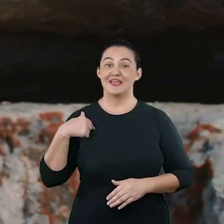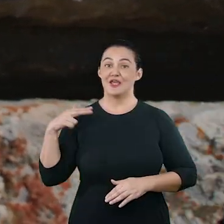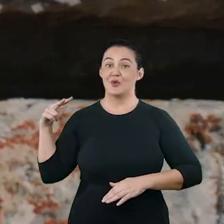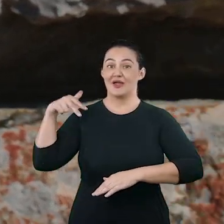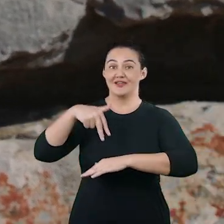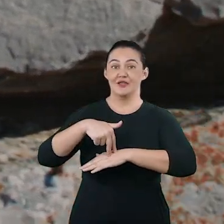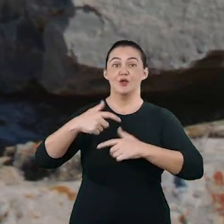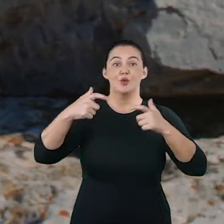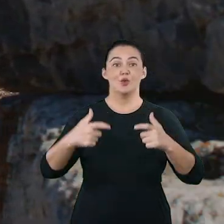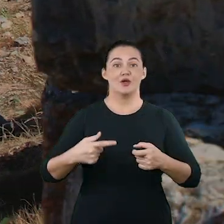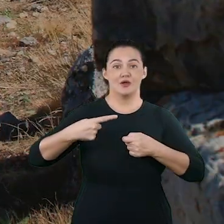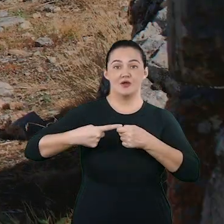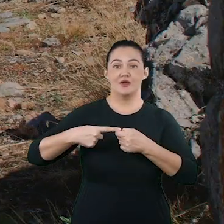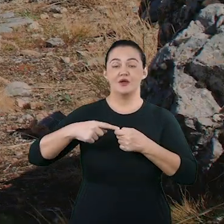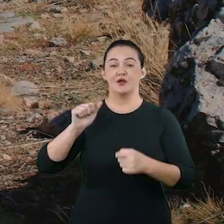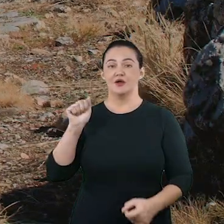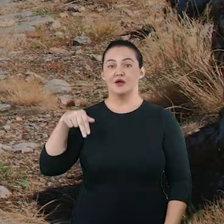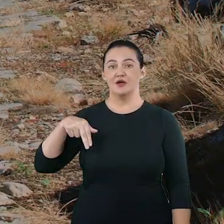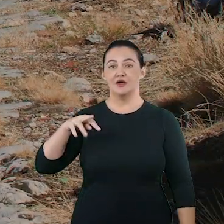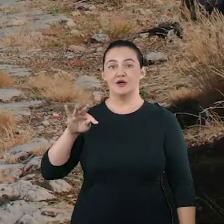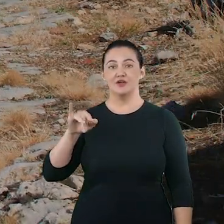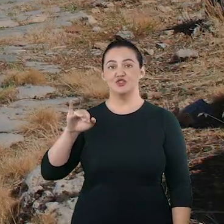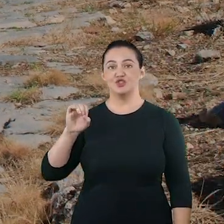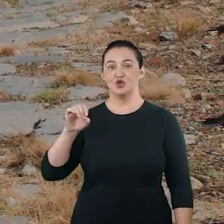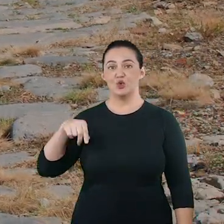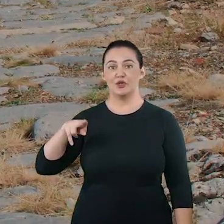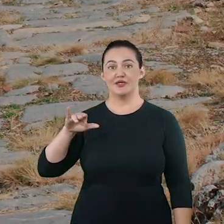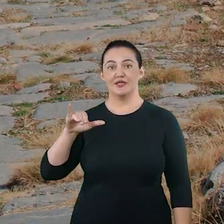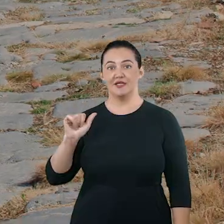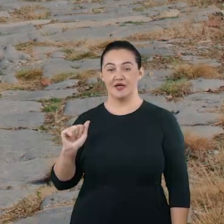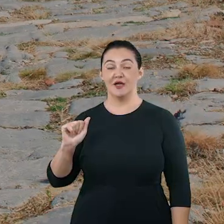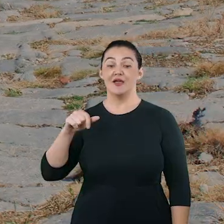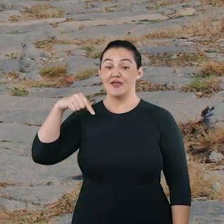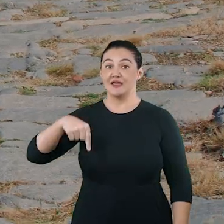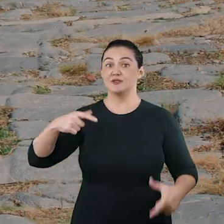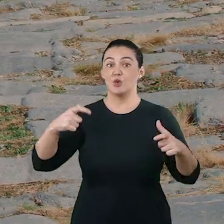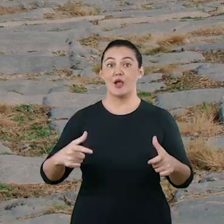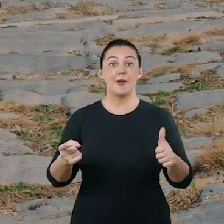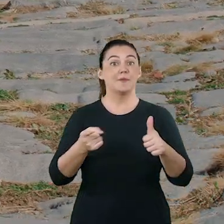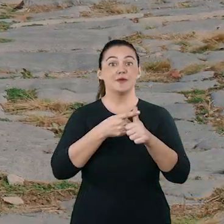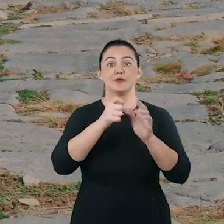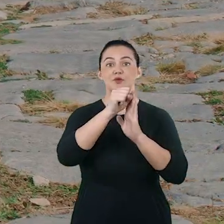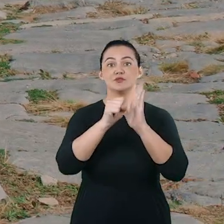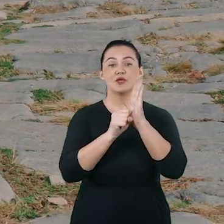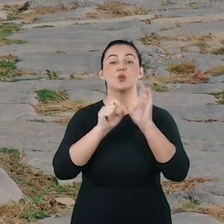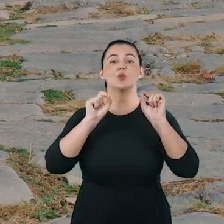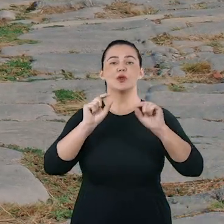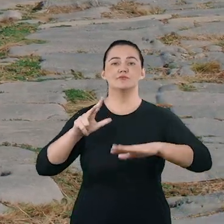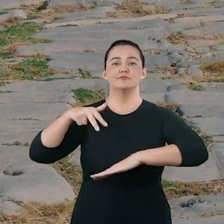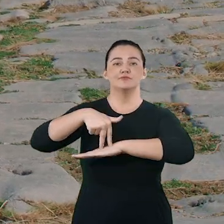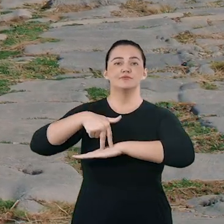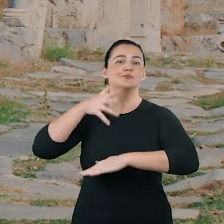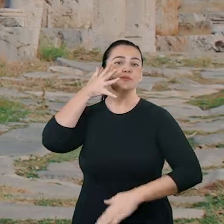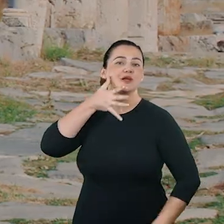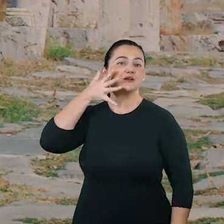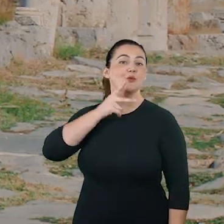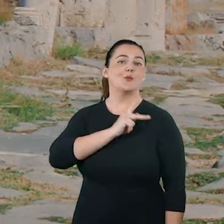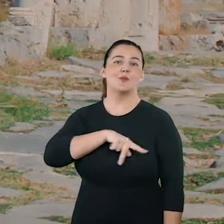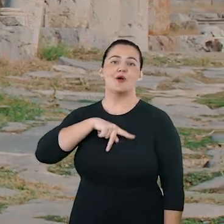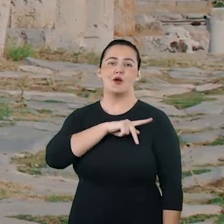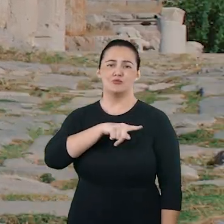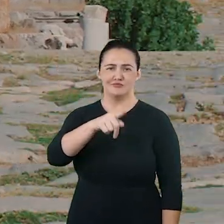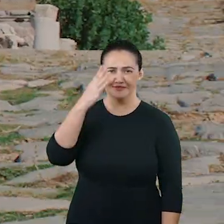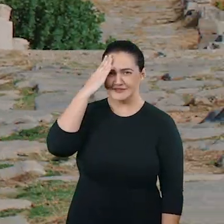Eu estou em Antioquia da Psídia. Esse lugar recebeu no primeiro século a pregação do apóstolo Paulo. Você